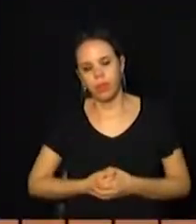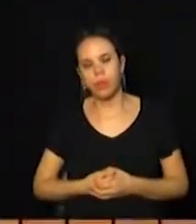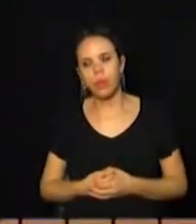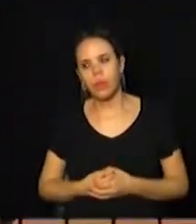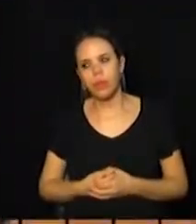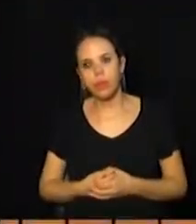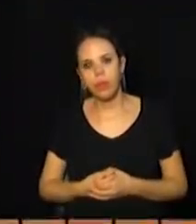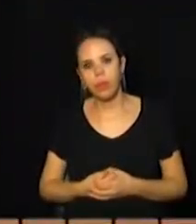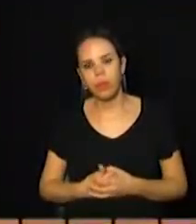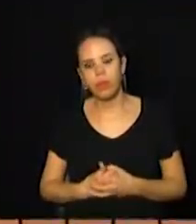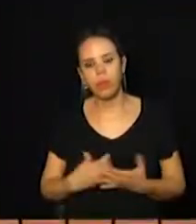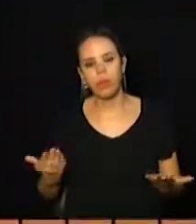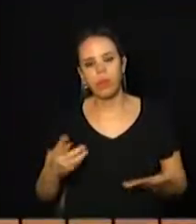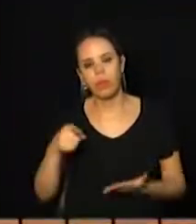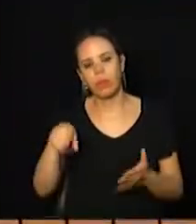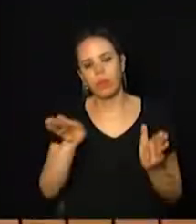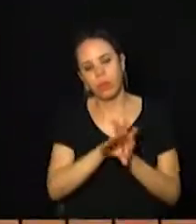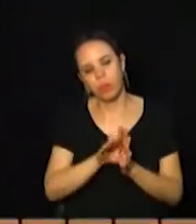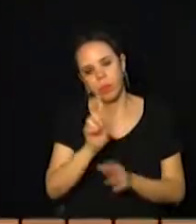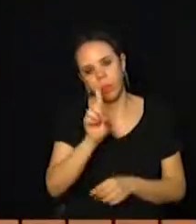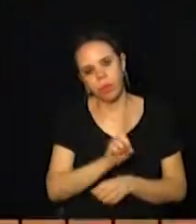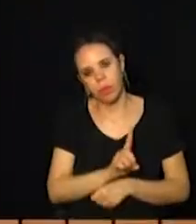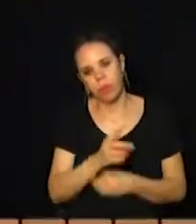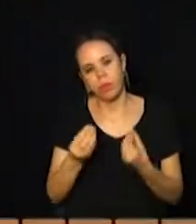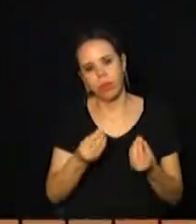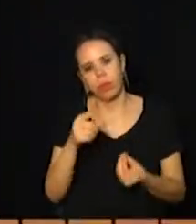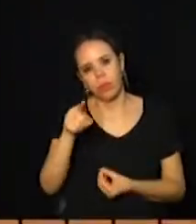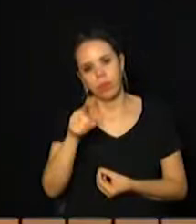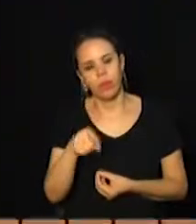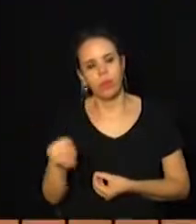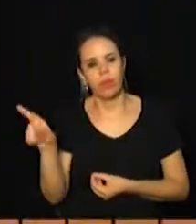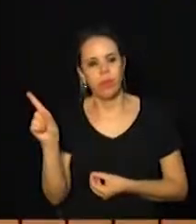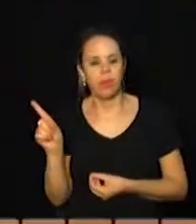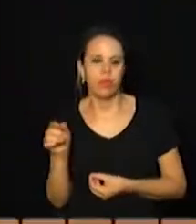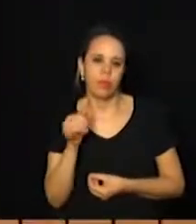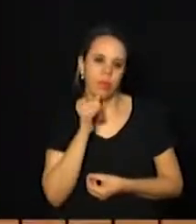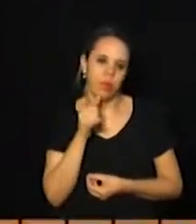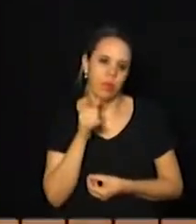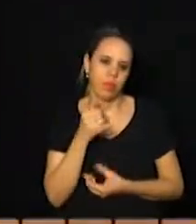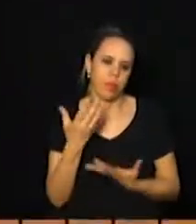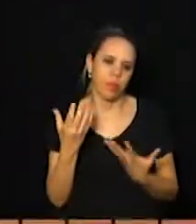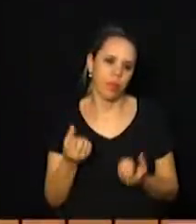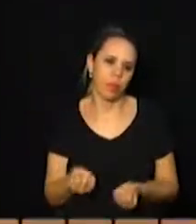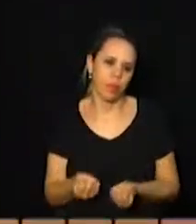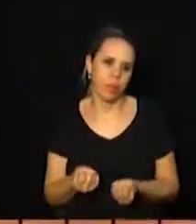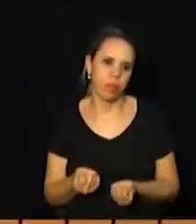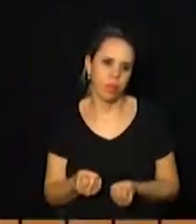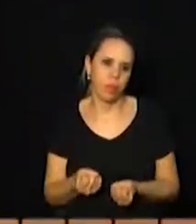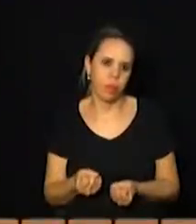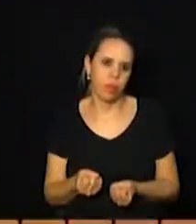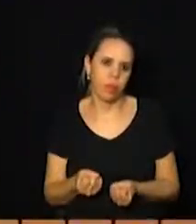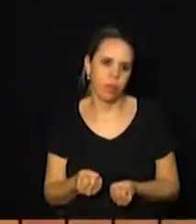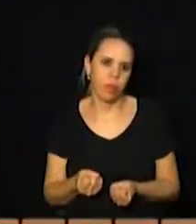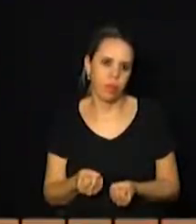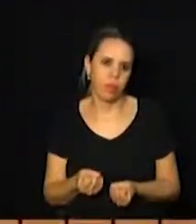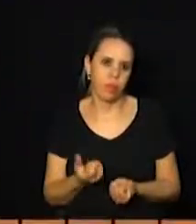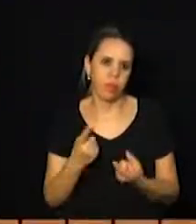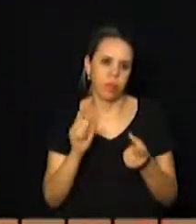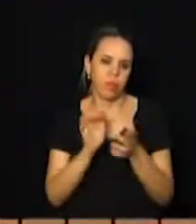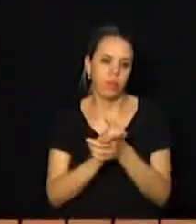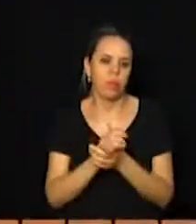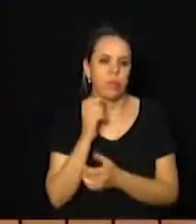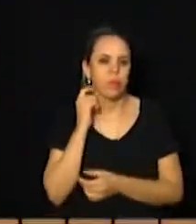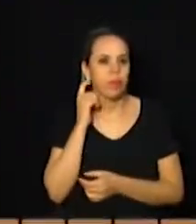E hoje você chega como é que você vai vai aceitar certo a sua esposa